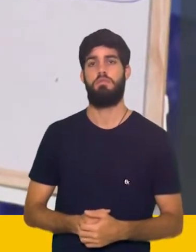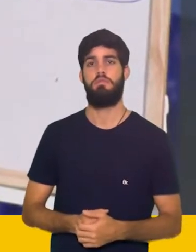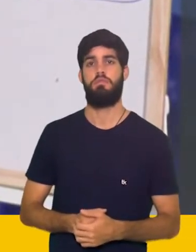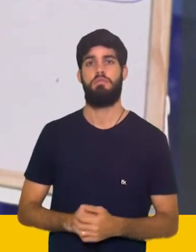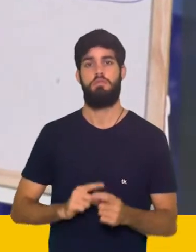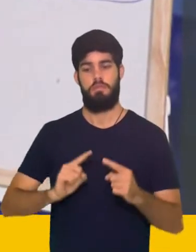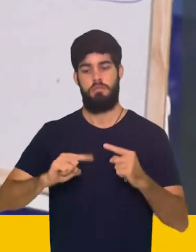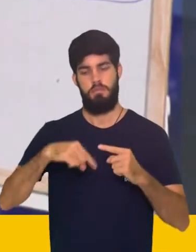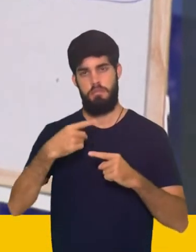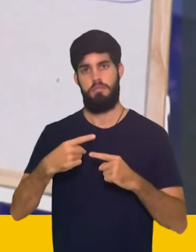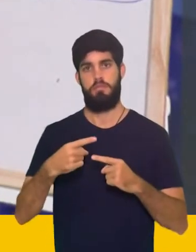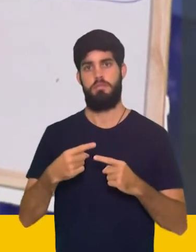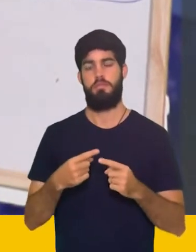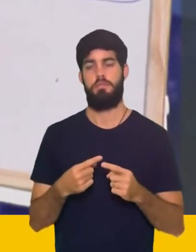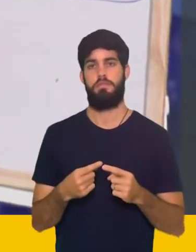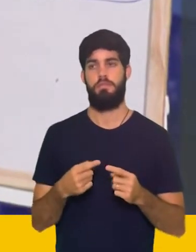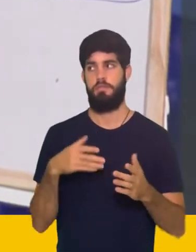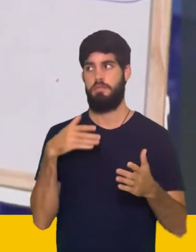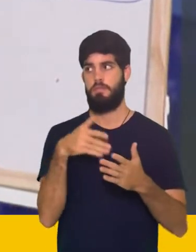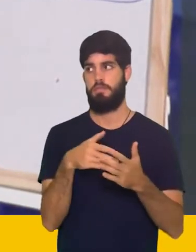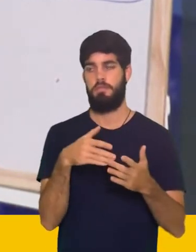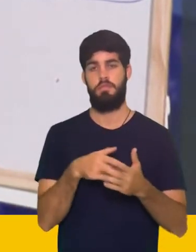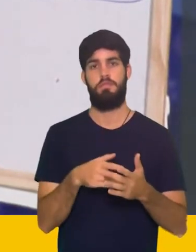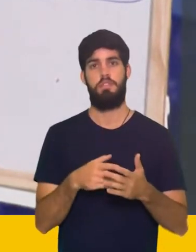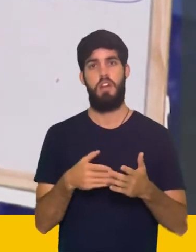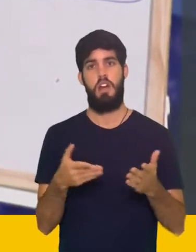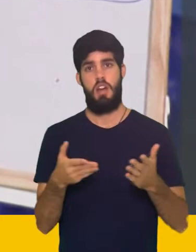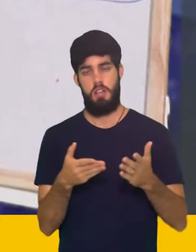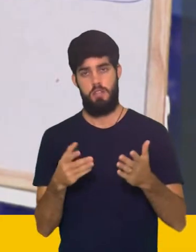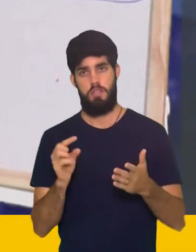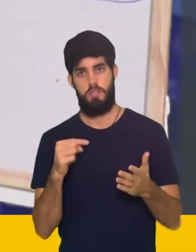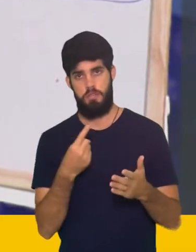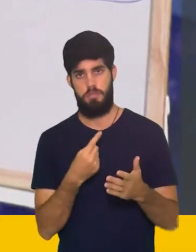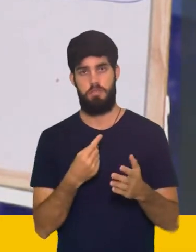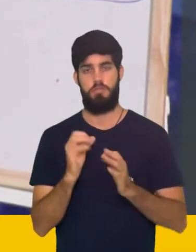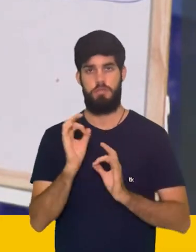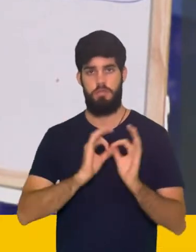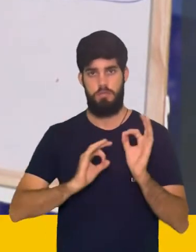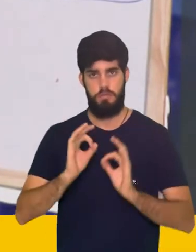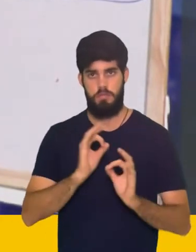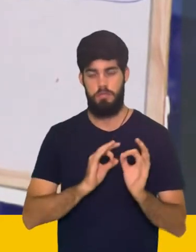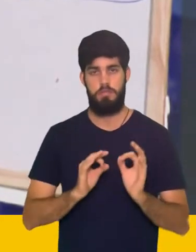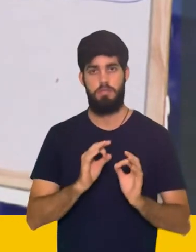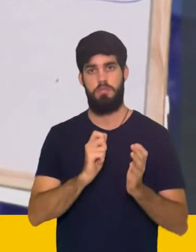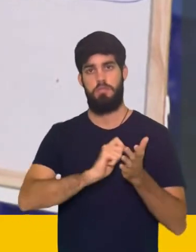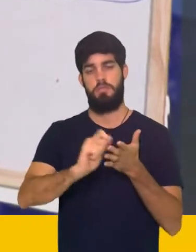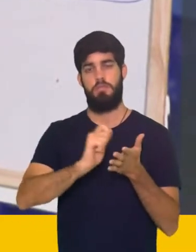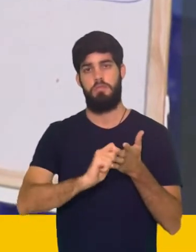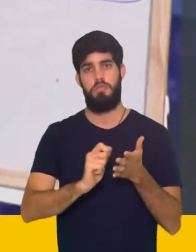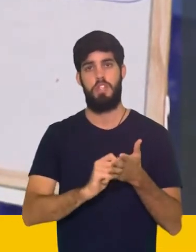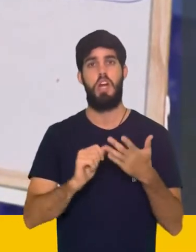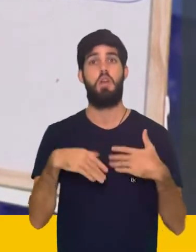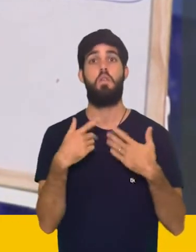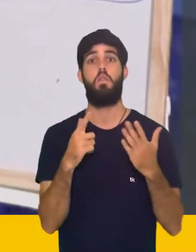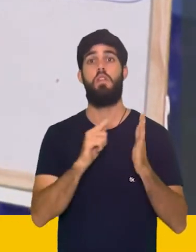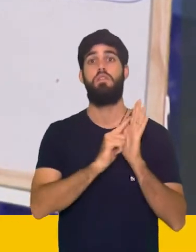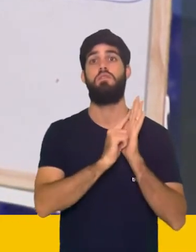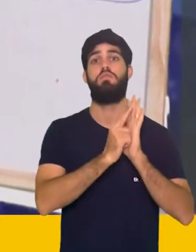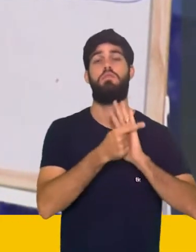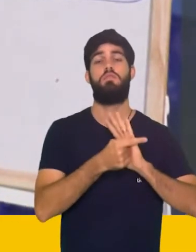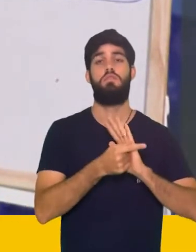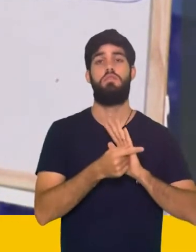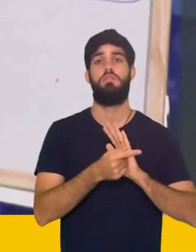é a próxima etapa. Deu o limite e agora a gente vai preparar-se para escrever. Qual é o gênero da